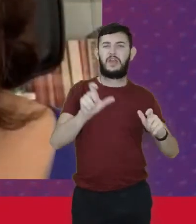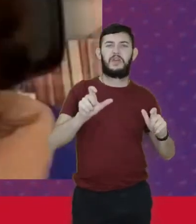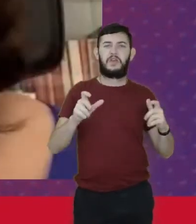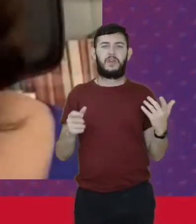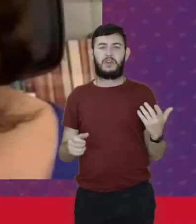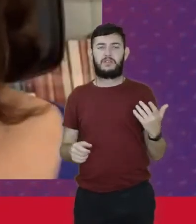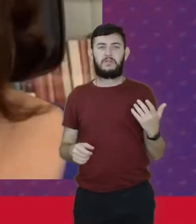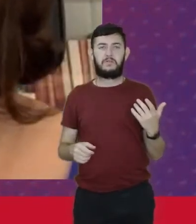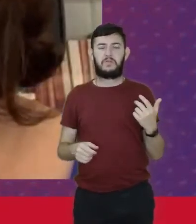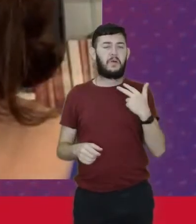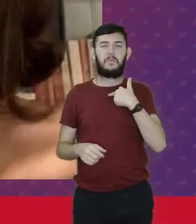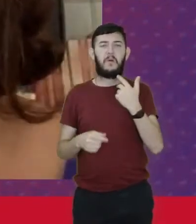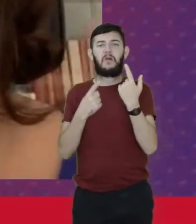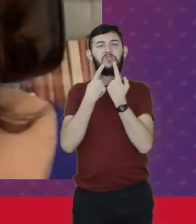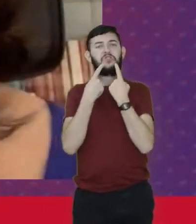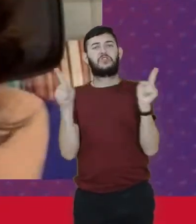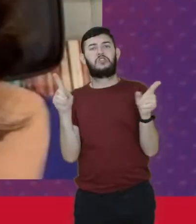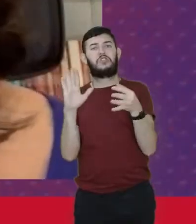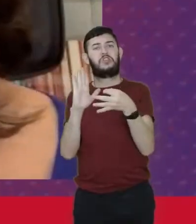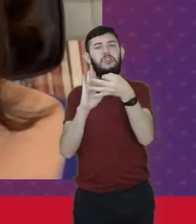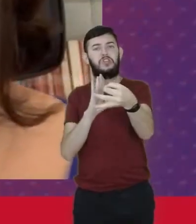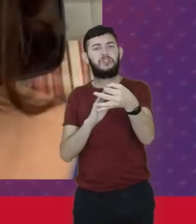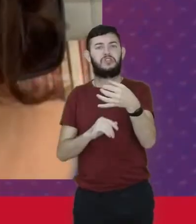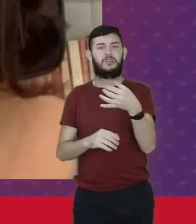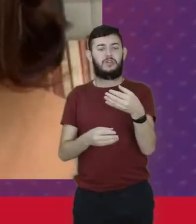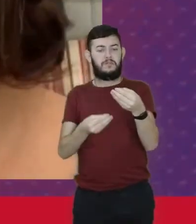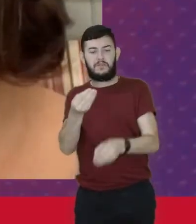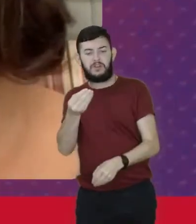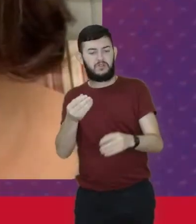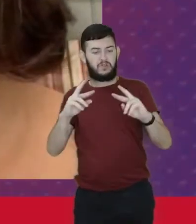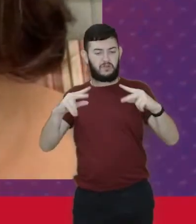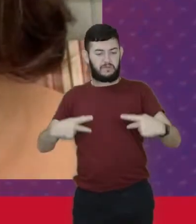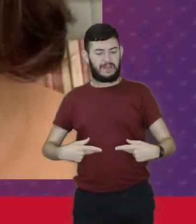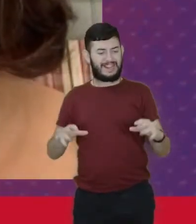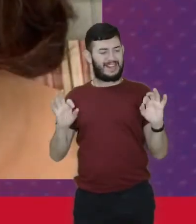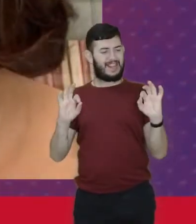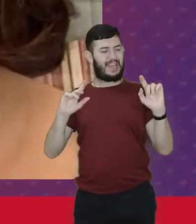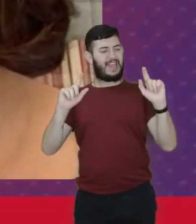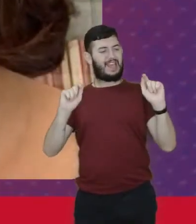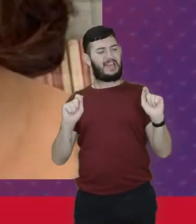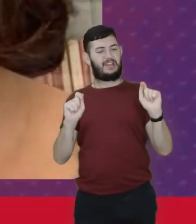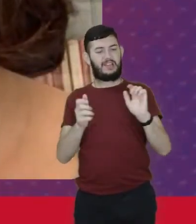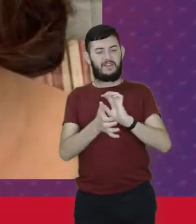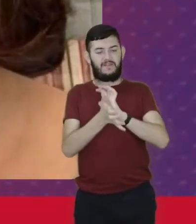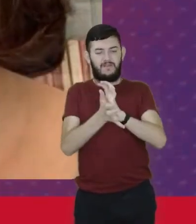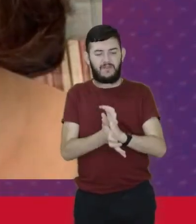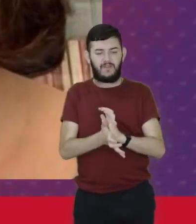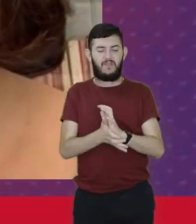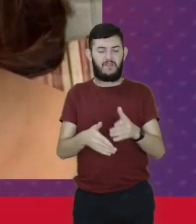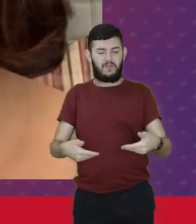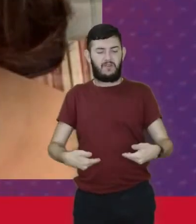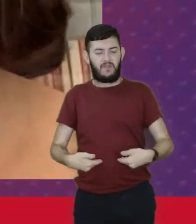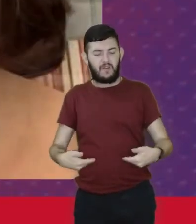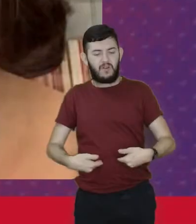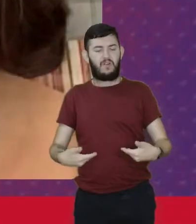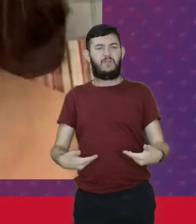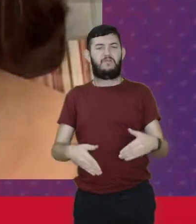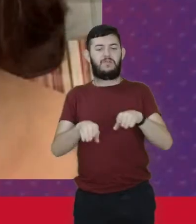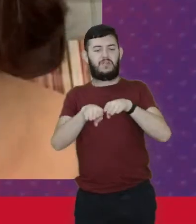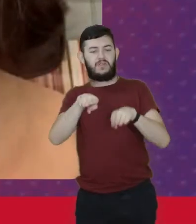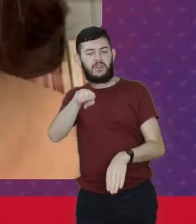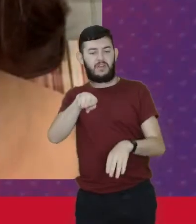ser criticado, não oferecesse problemas à humanidade, não trouxesse miséria, fome, desigualdade e violência, como